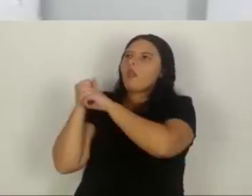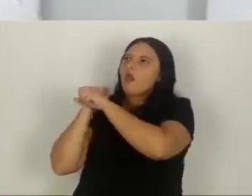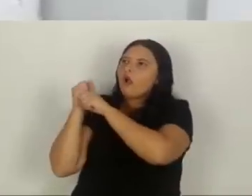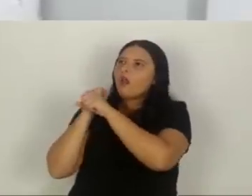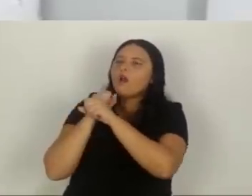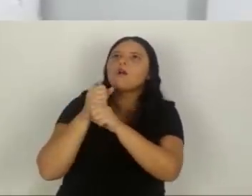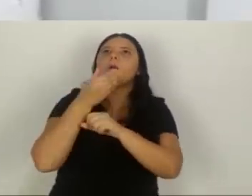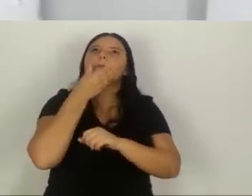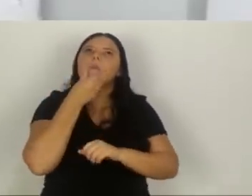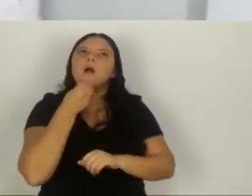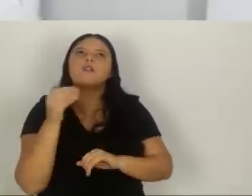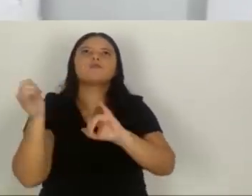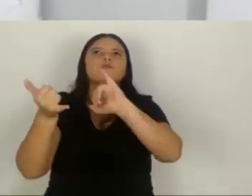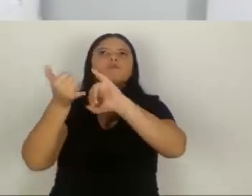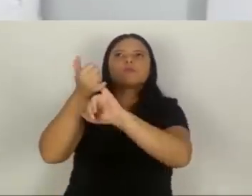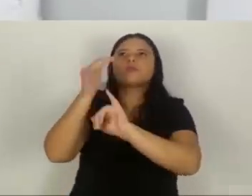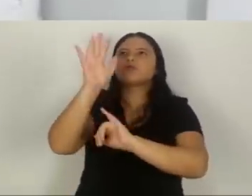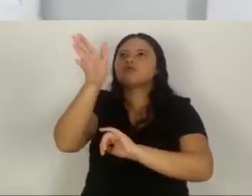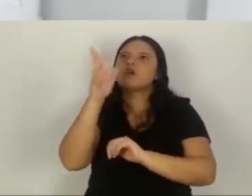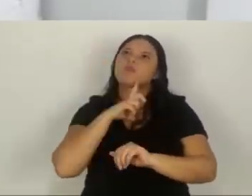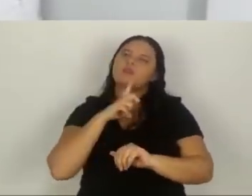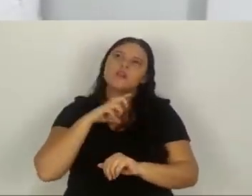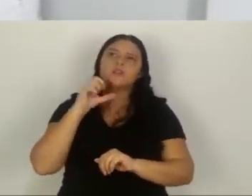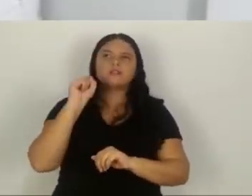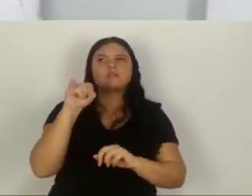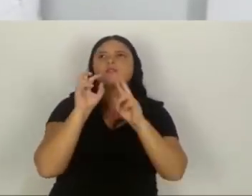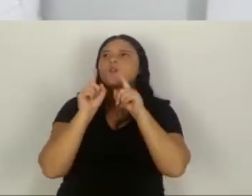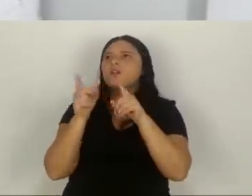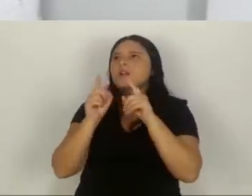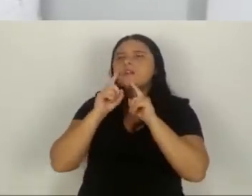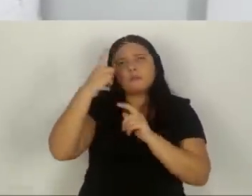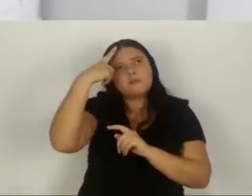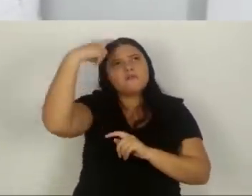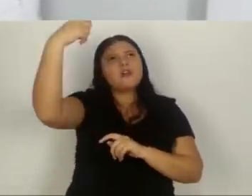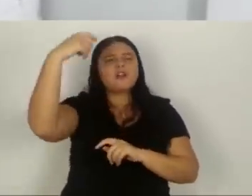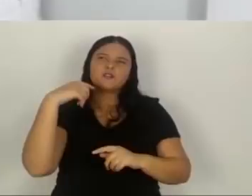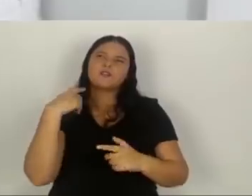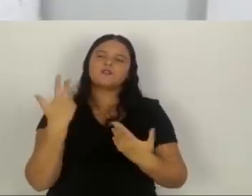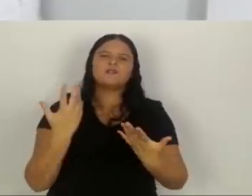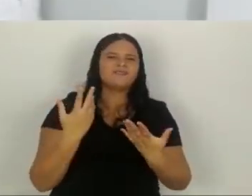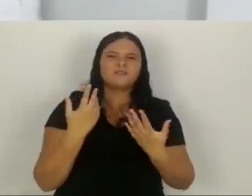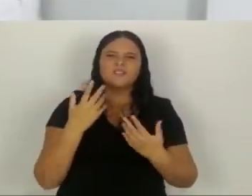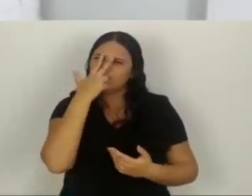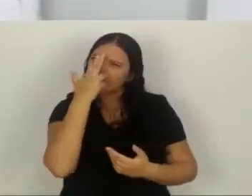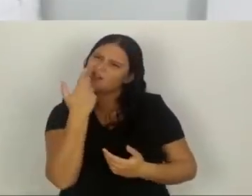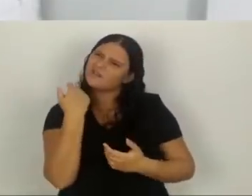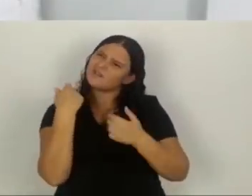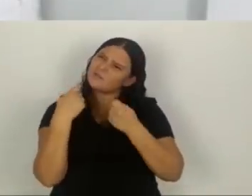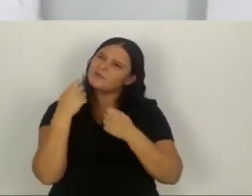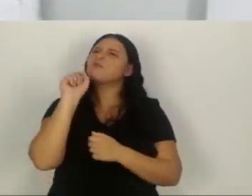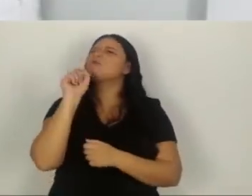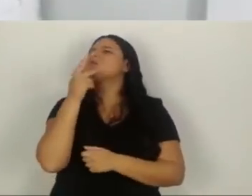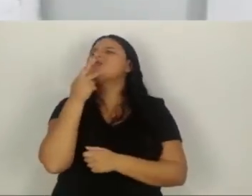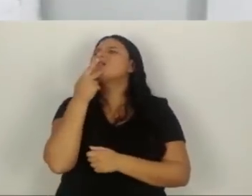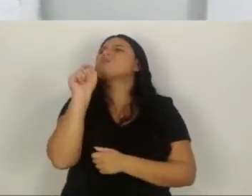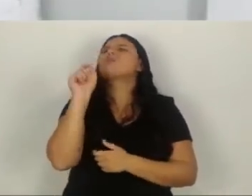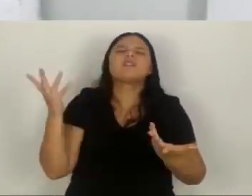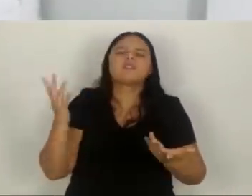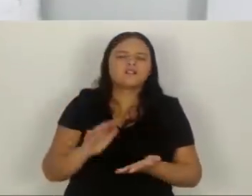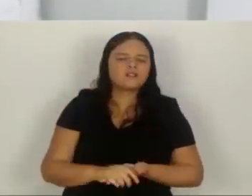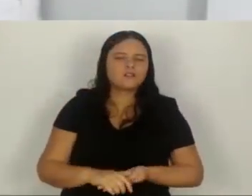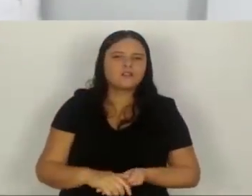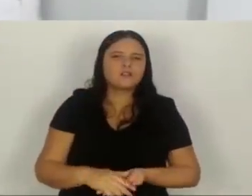meu marido me trai, meu marido, se eu reclamo, ele fica agressivo, violento. Você acha que eu devo fazer? O que eu devo fazer? Gente,